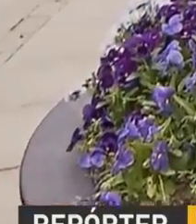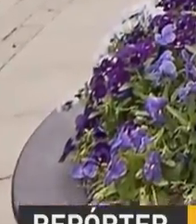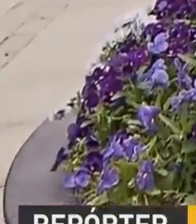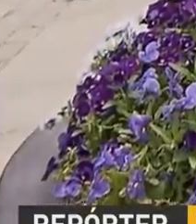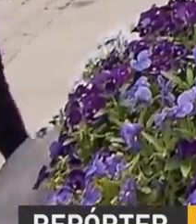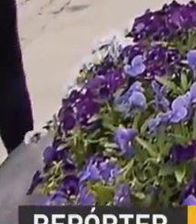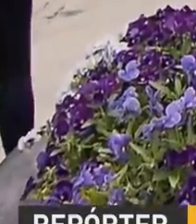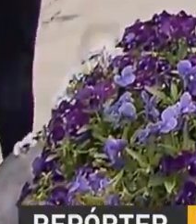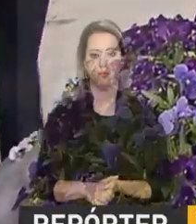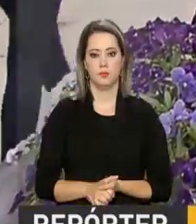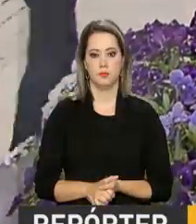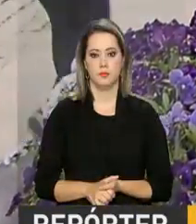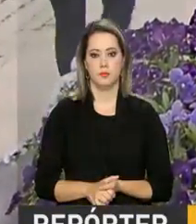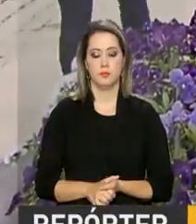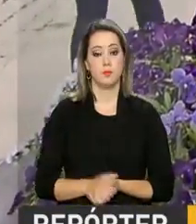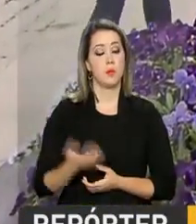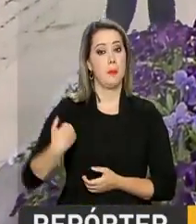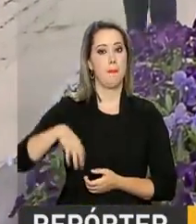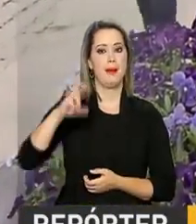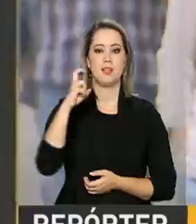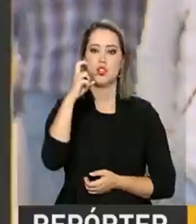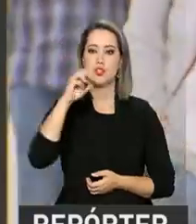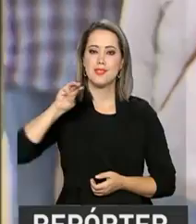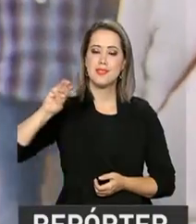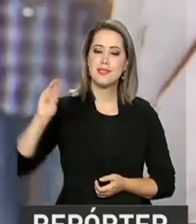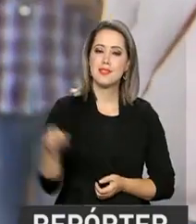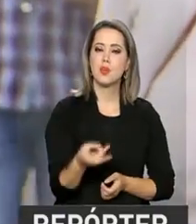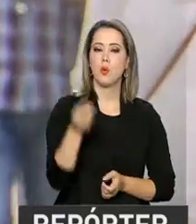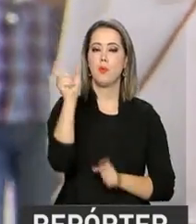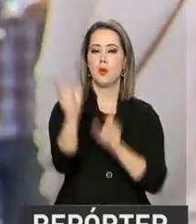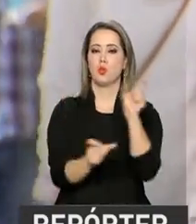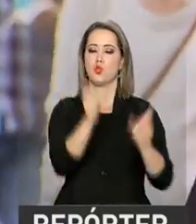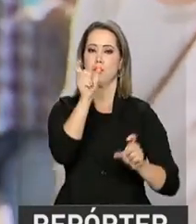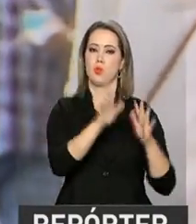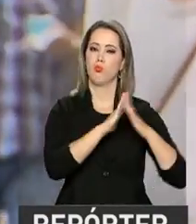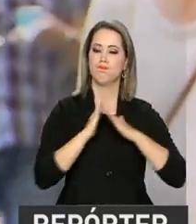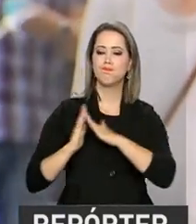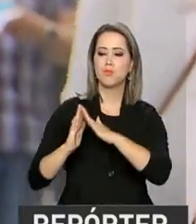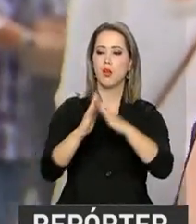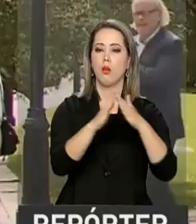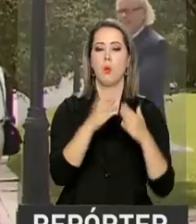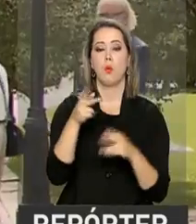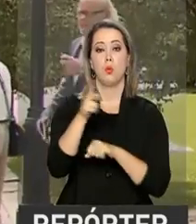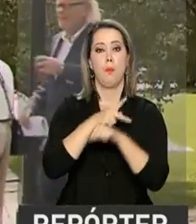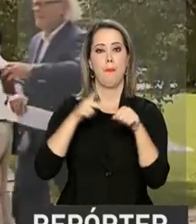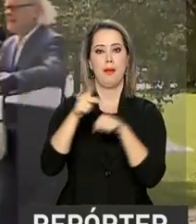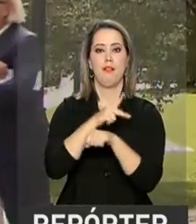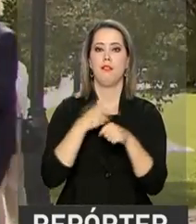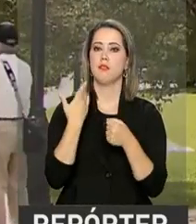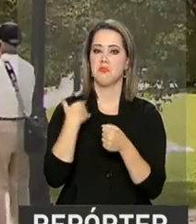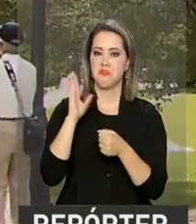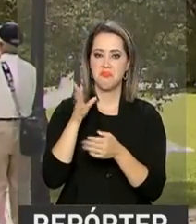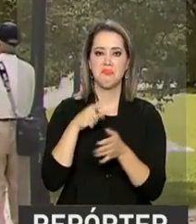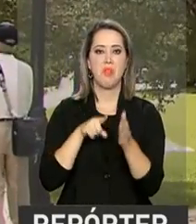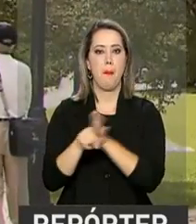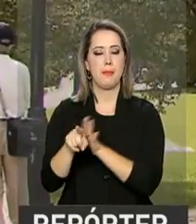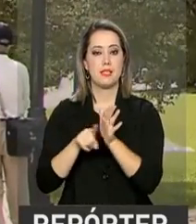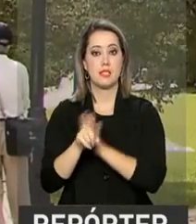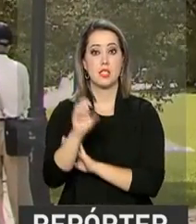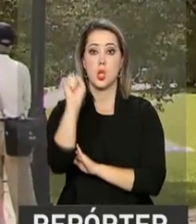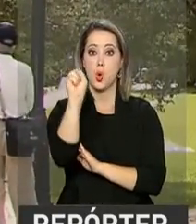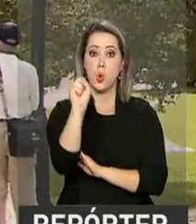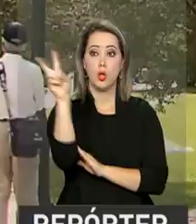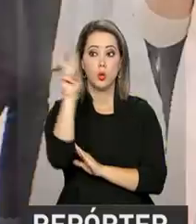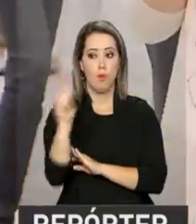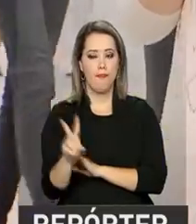são mais de cinco milhões de habitantes num país que nos últimos 10 levantamentos da onu ficou oito